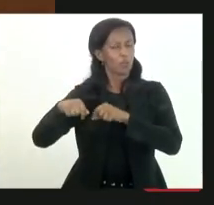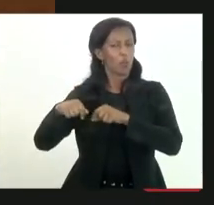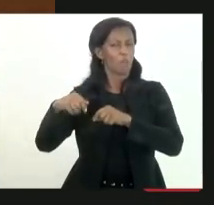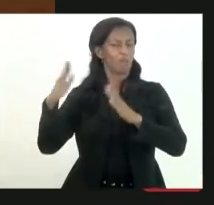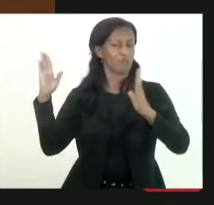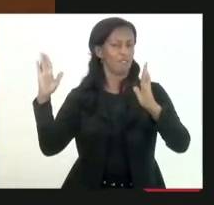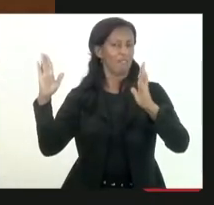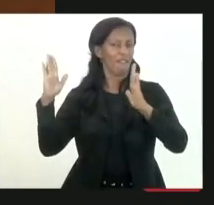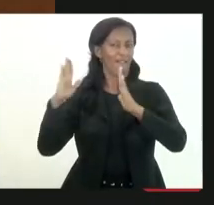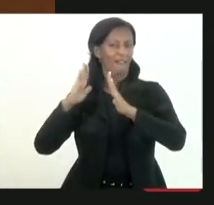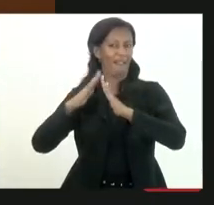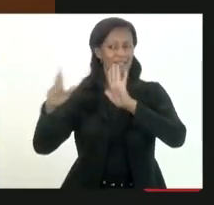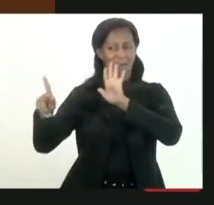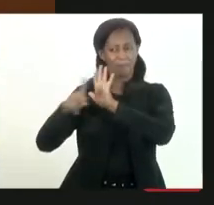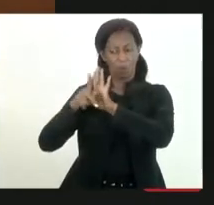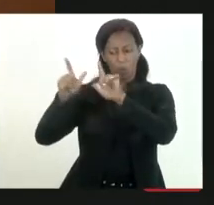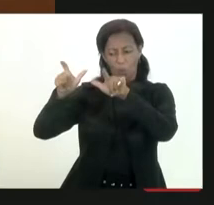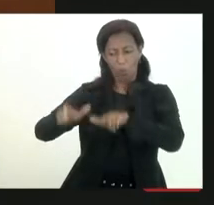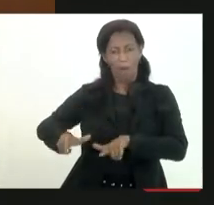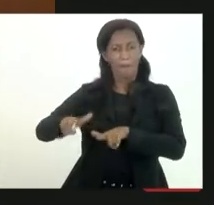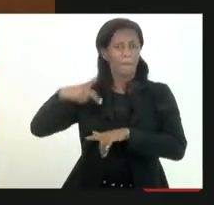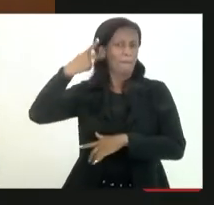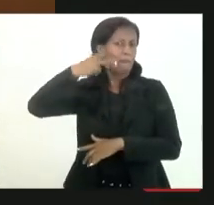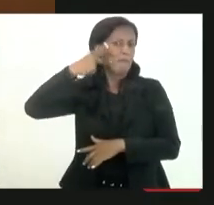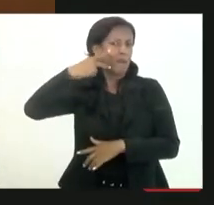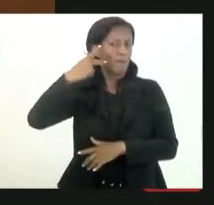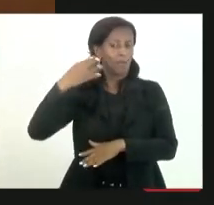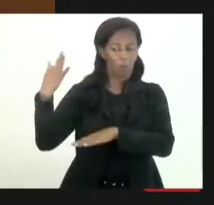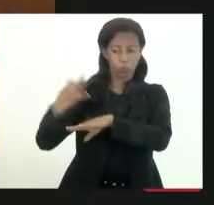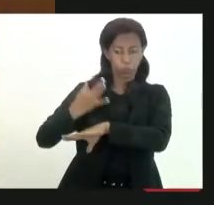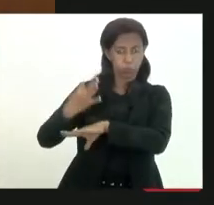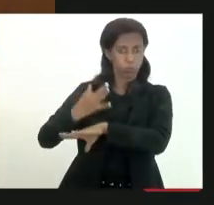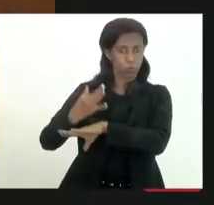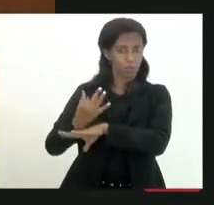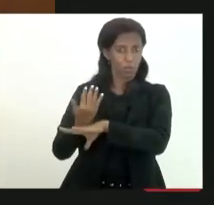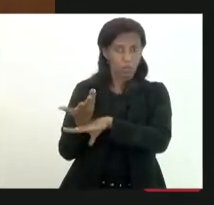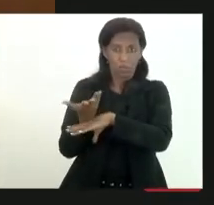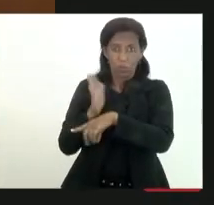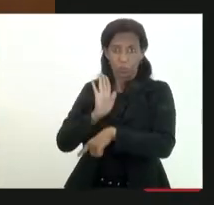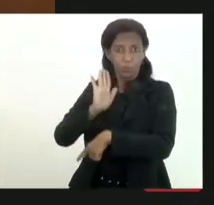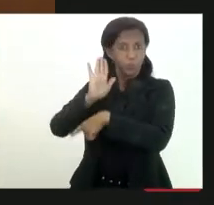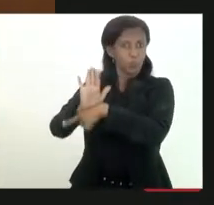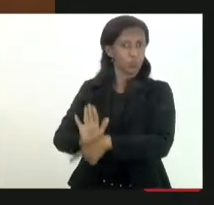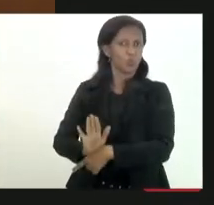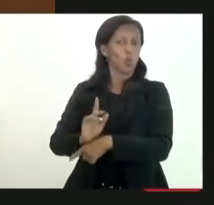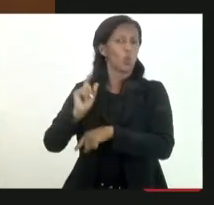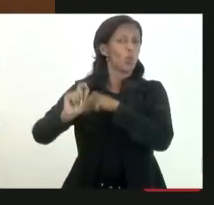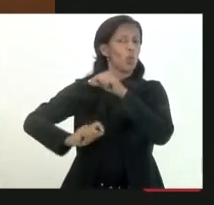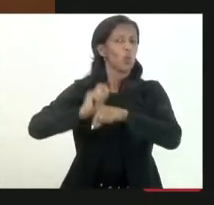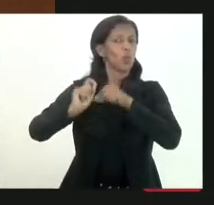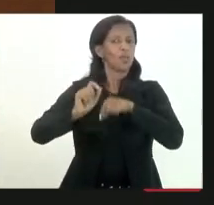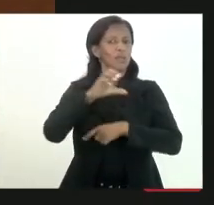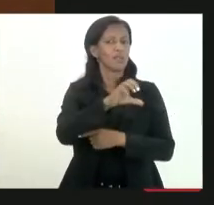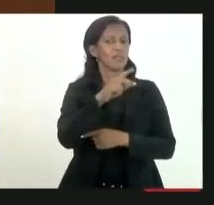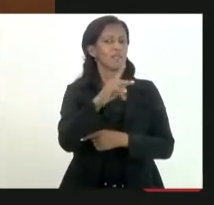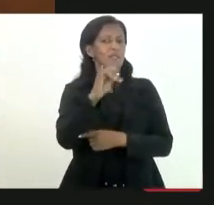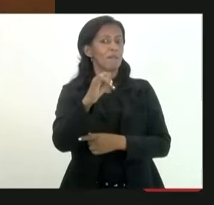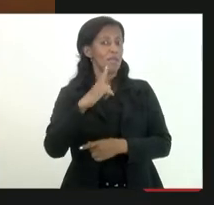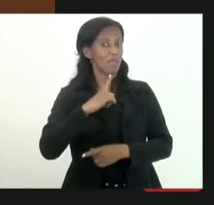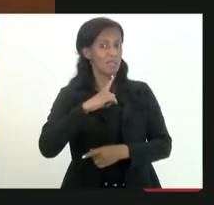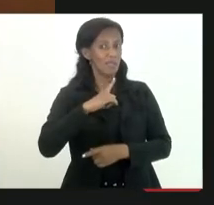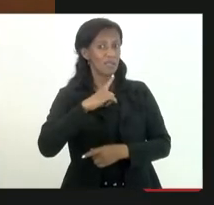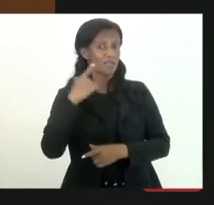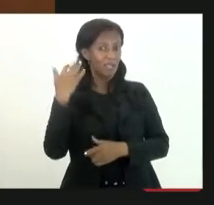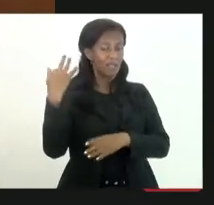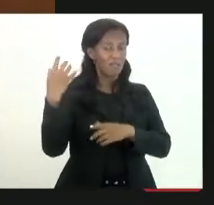porque intolerância não restitui o que a gente está enfrentando e o que essa CPI, sob o comando da Marta Rocha, tem enfrentado com